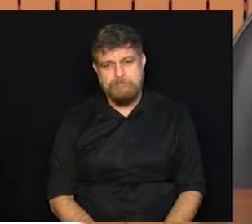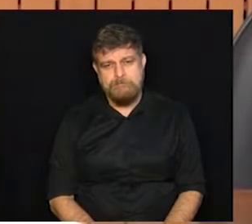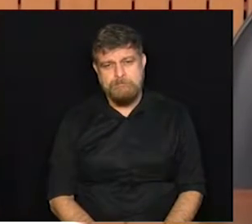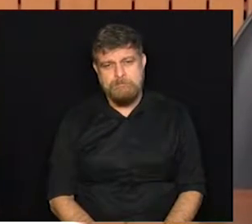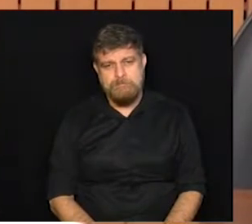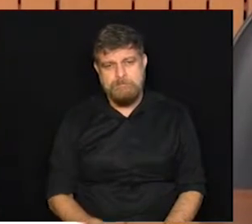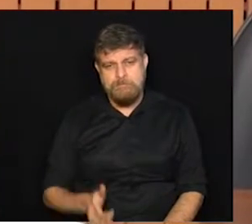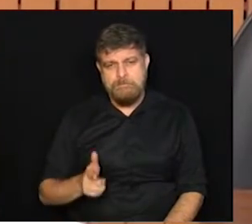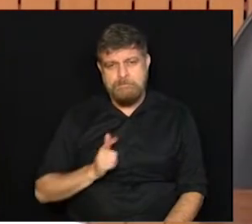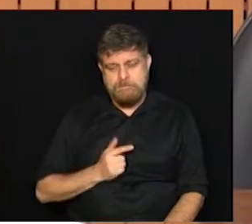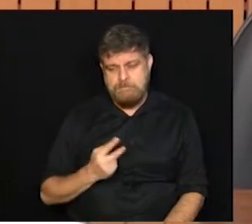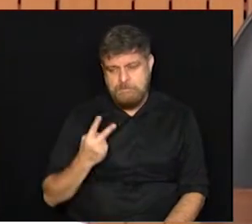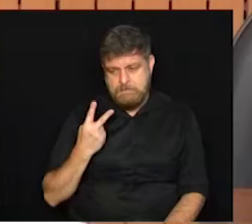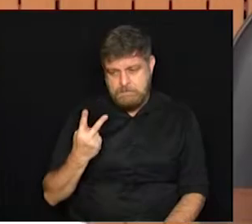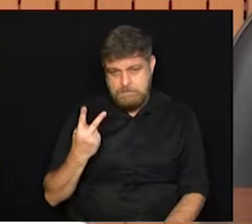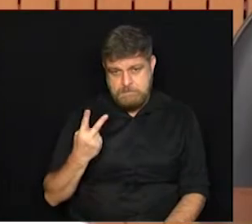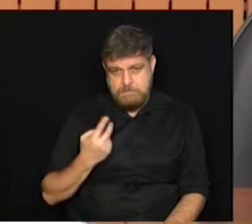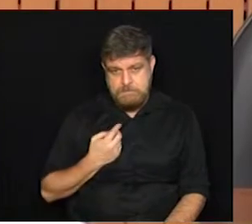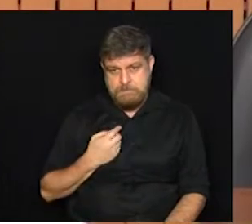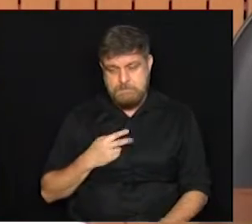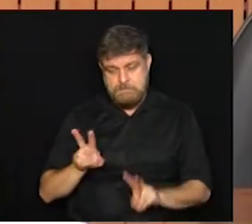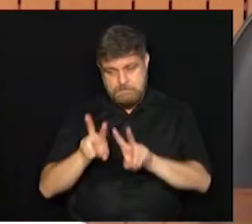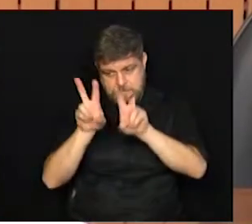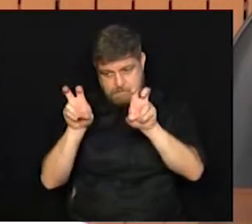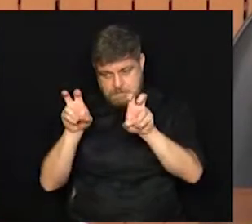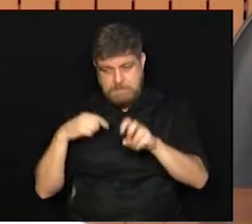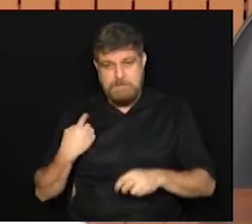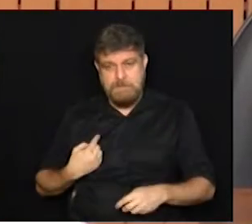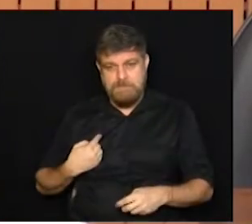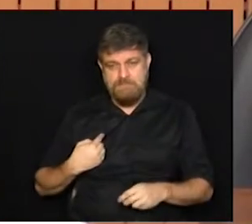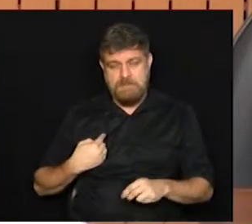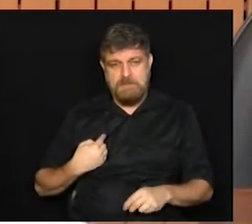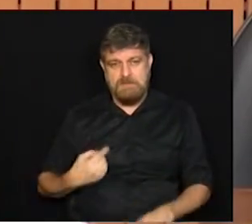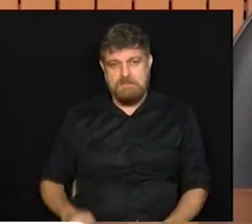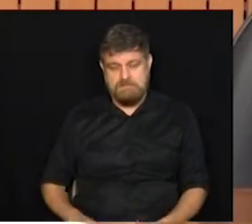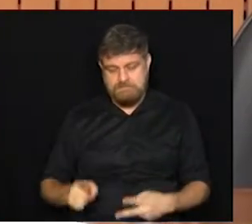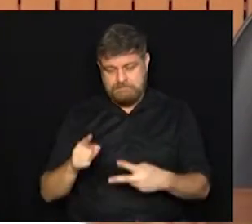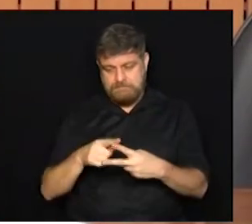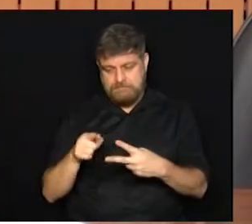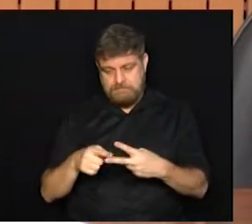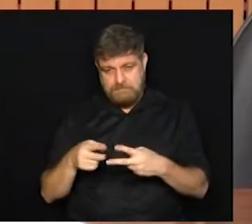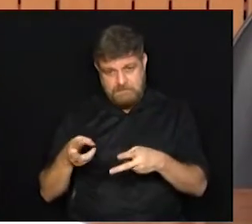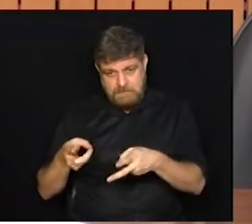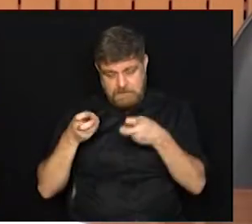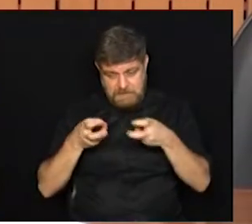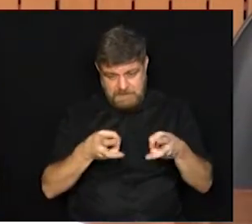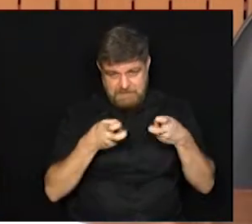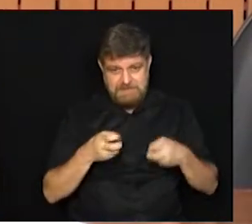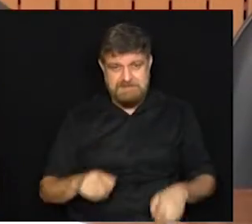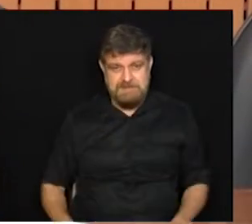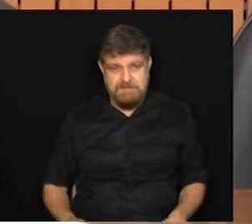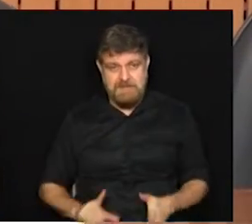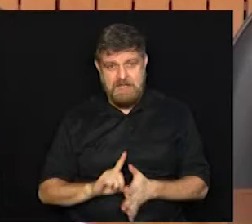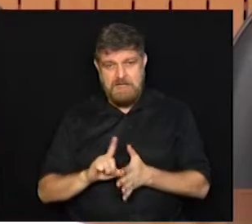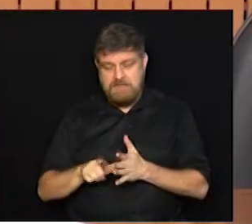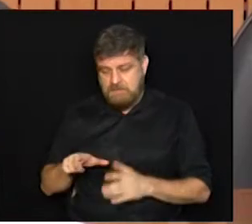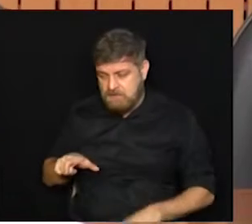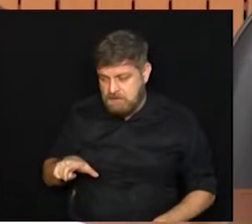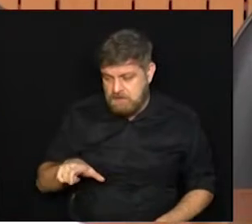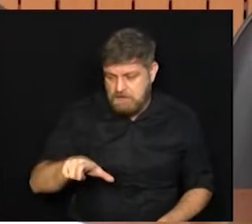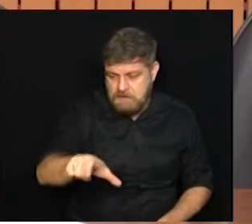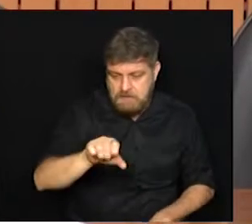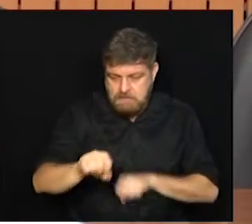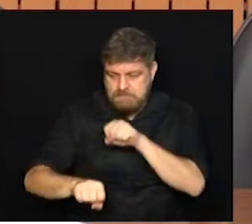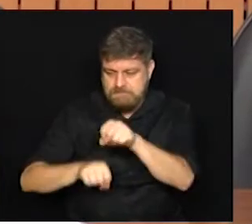tem duas situações que a gente percebe depois de implantada a ciclovia,